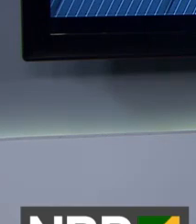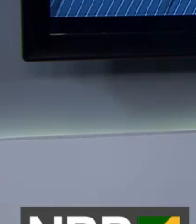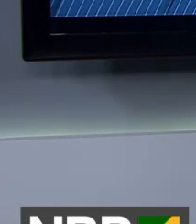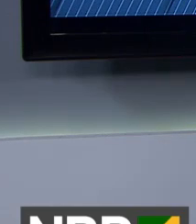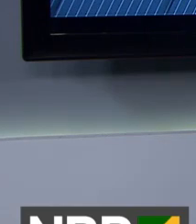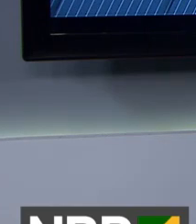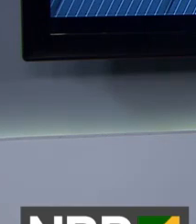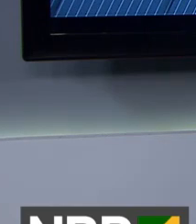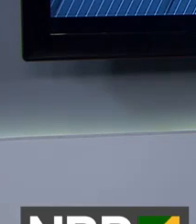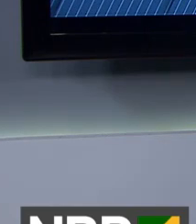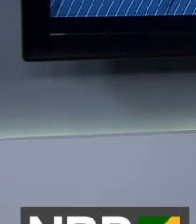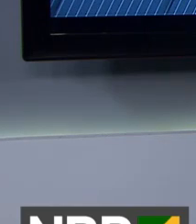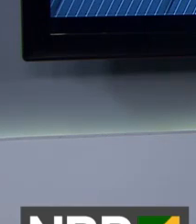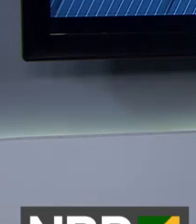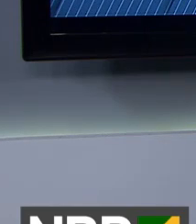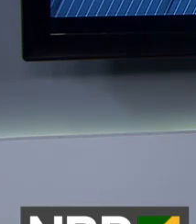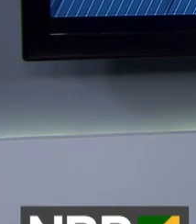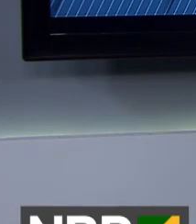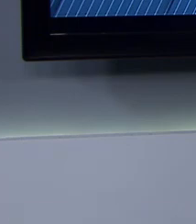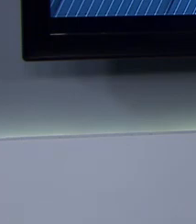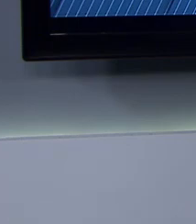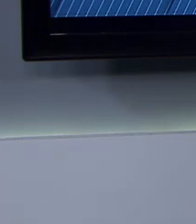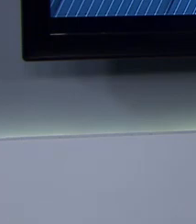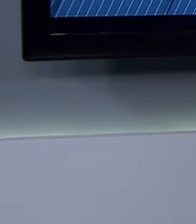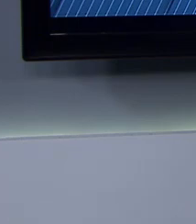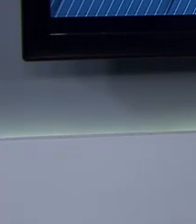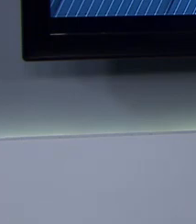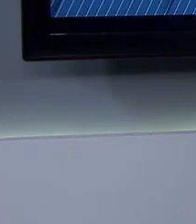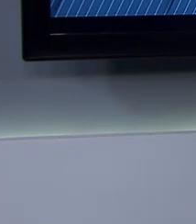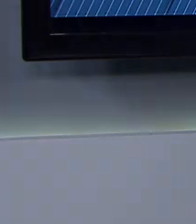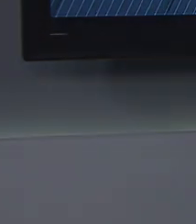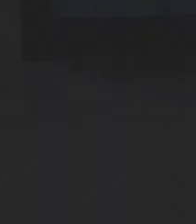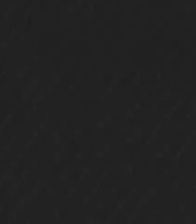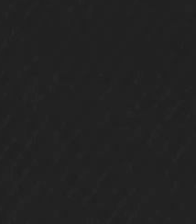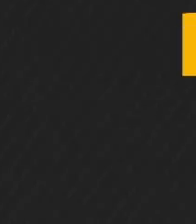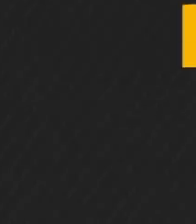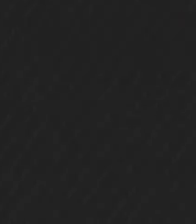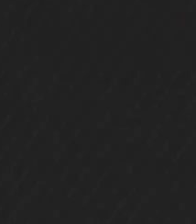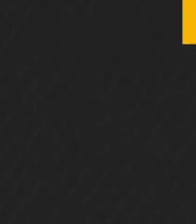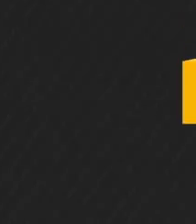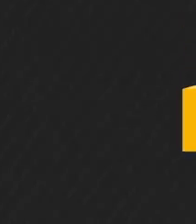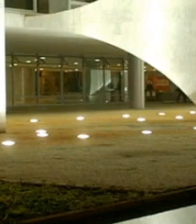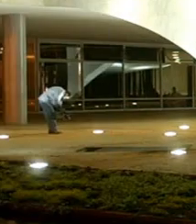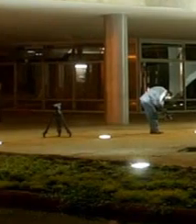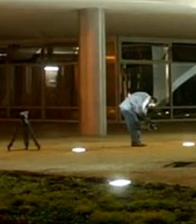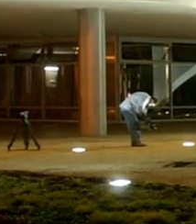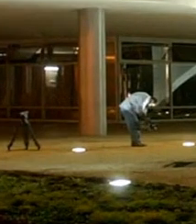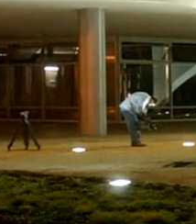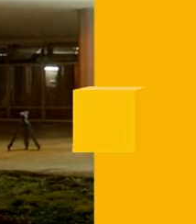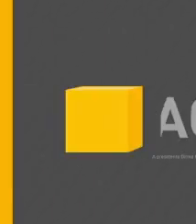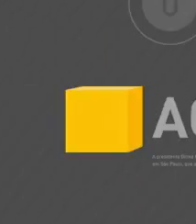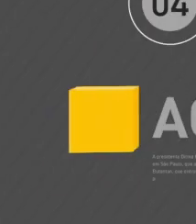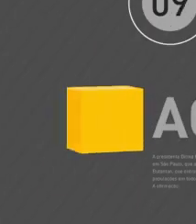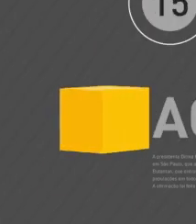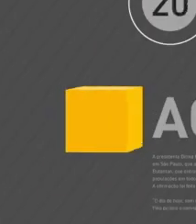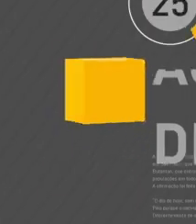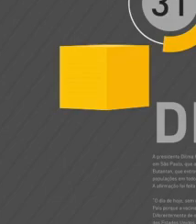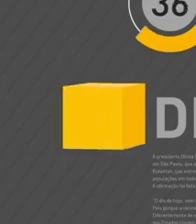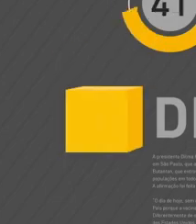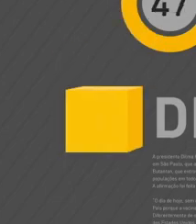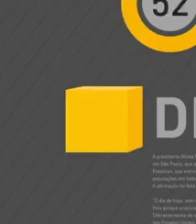nossa programação. Continue na NBR, a TV do Governo Federal.